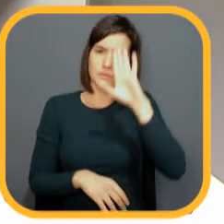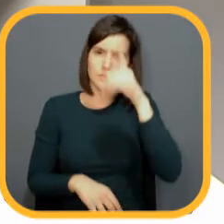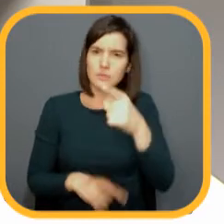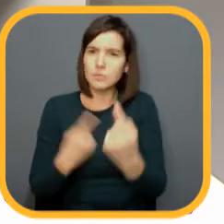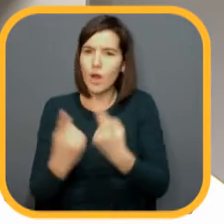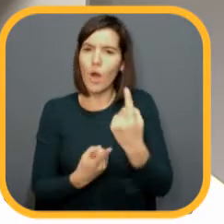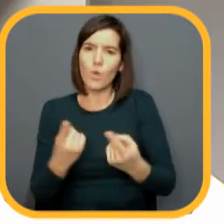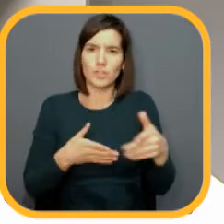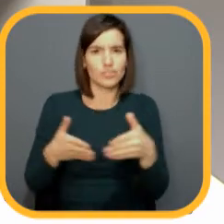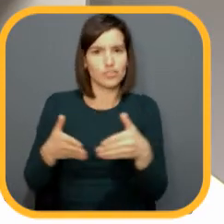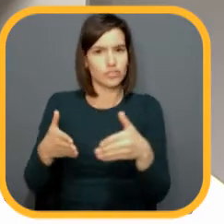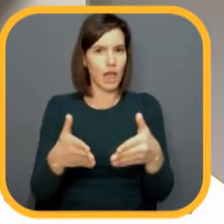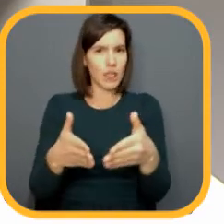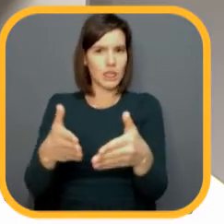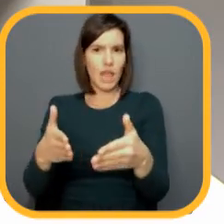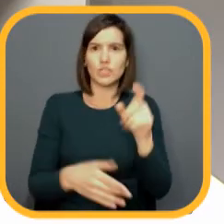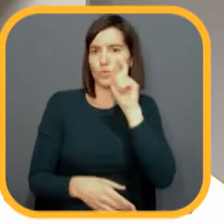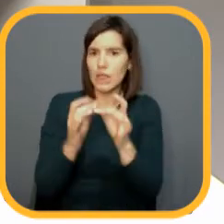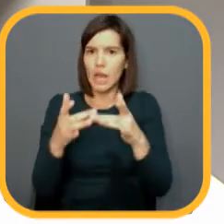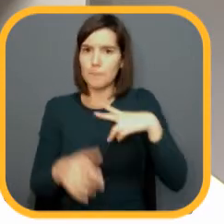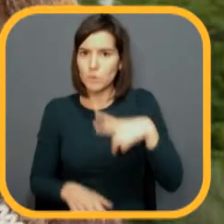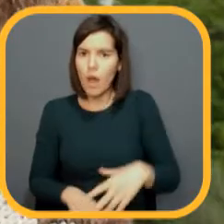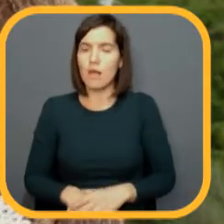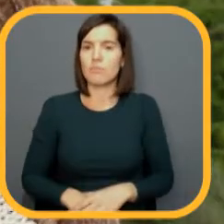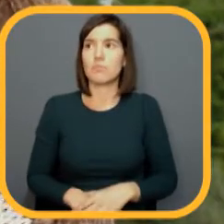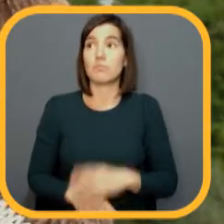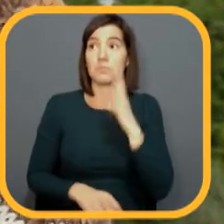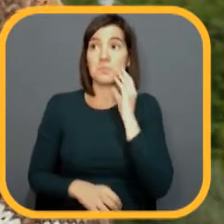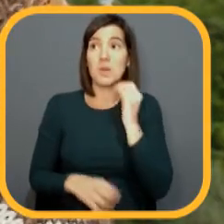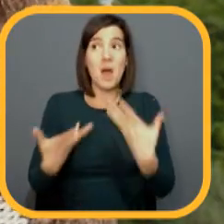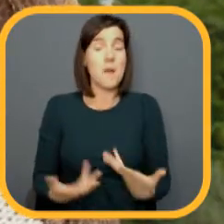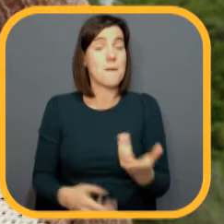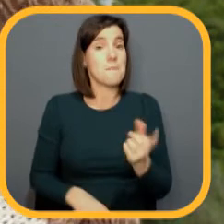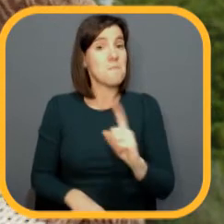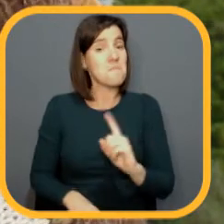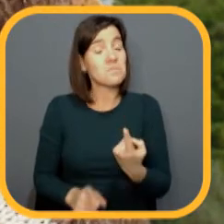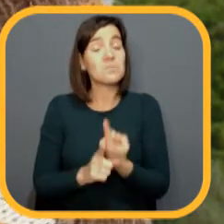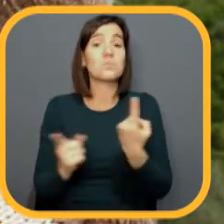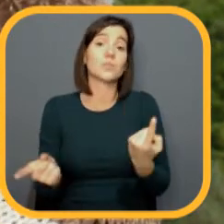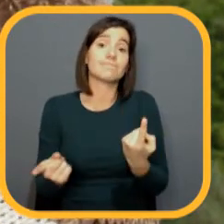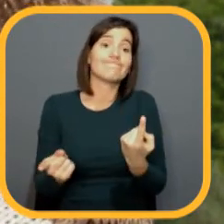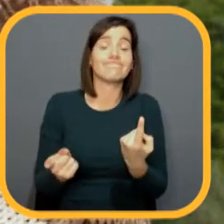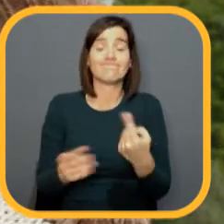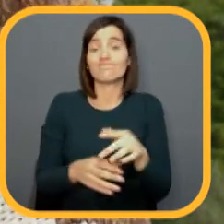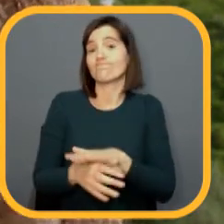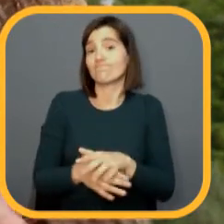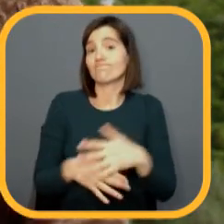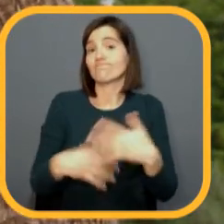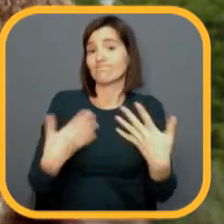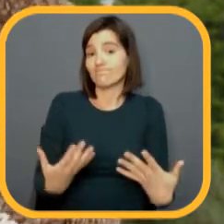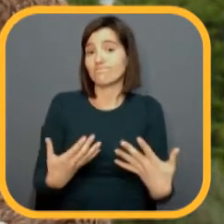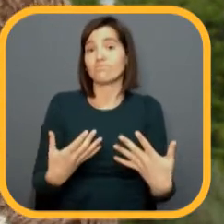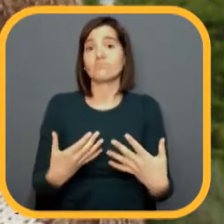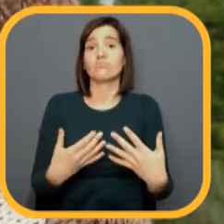interna. Sabes se há uma estratégia de cibersegurança no nosso país? Neste momento, acho que não, porque